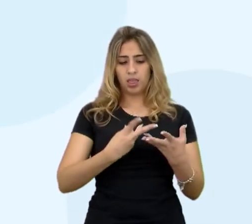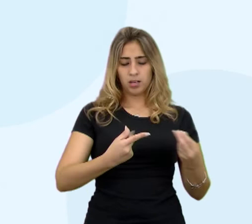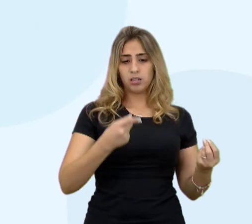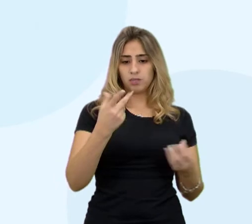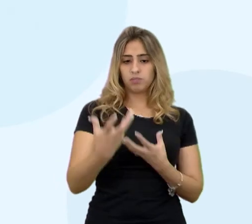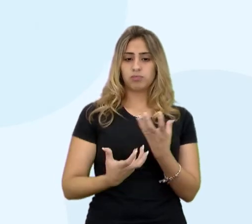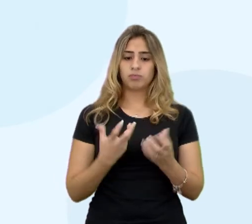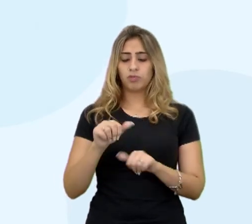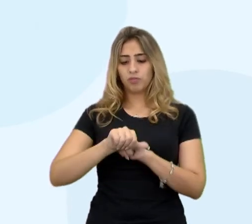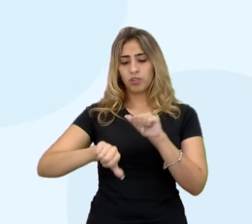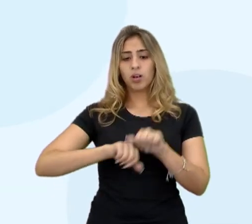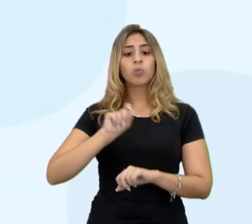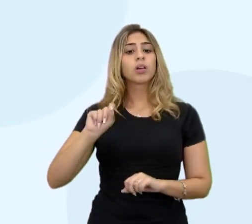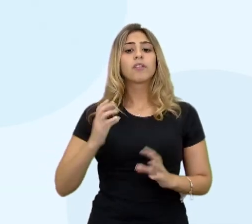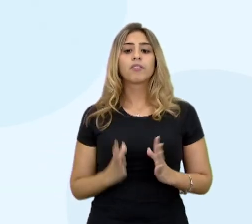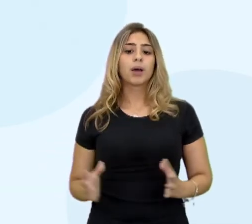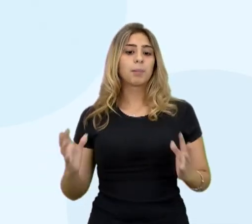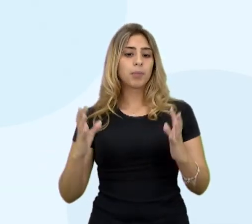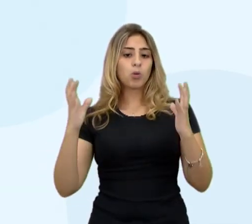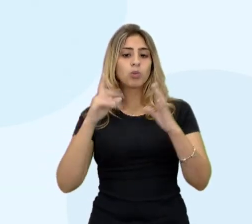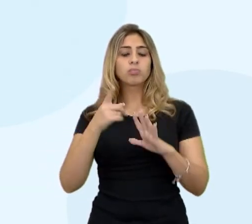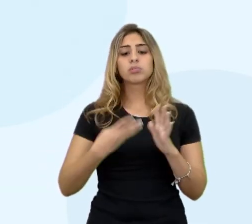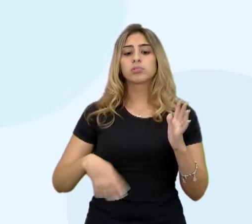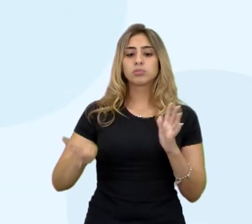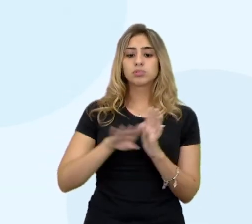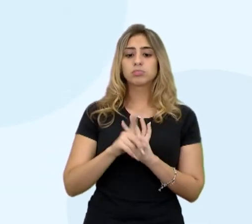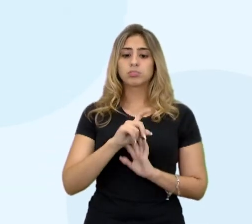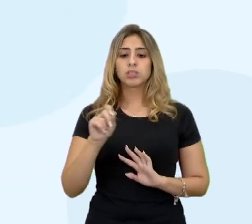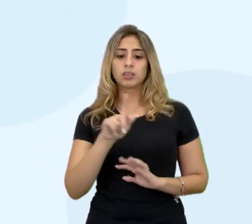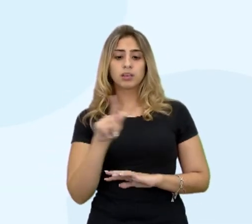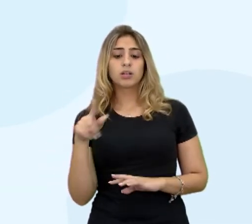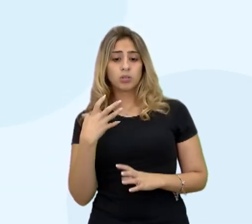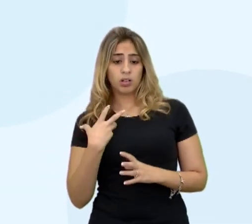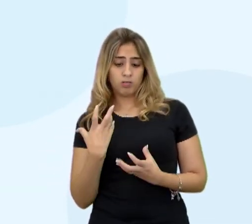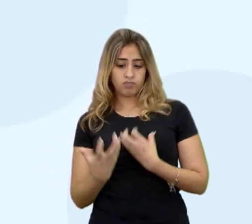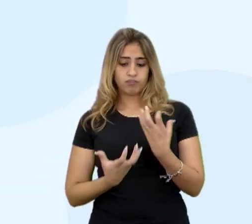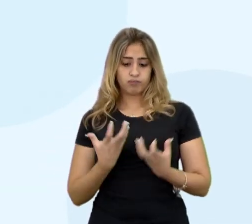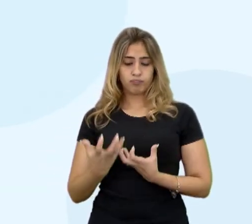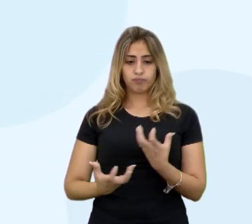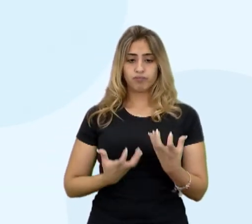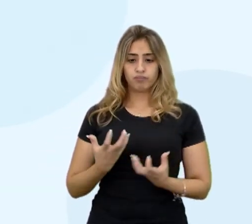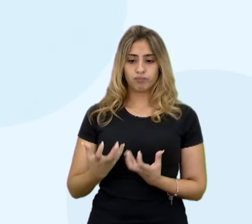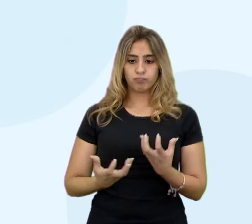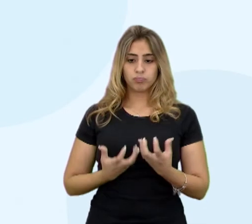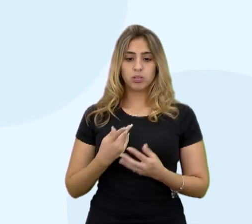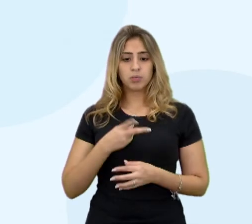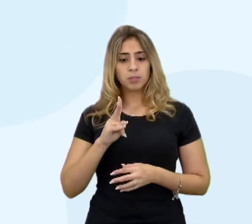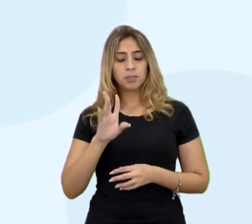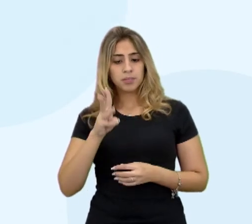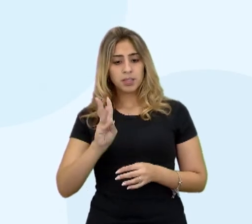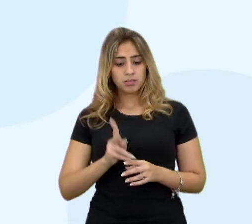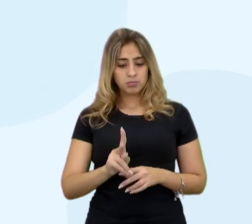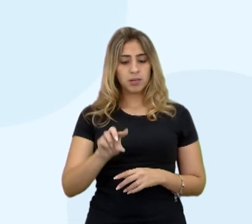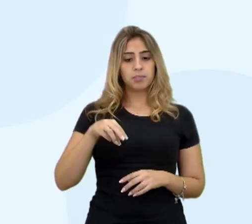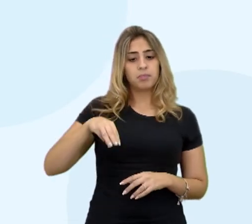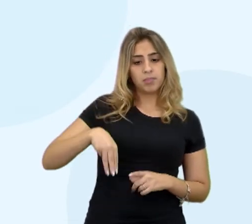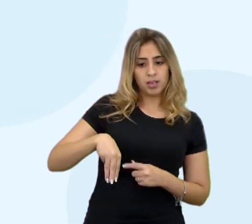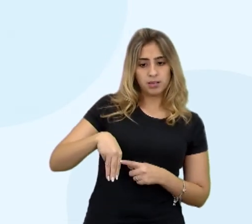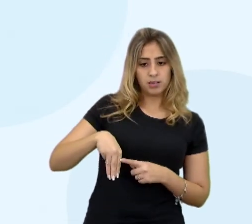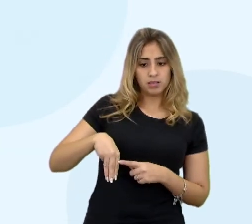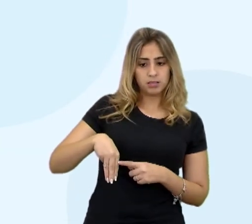vai virar vapor. Então, quando ela chega nos 100 graus, eu quero que ela ferva. Então, eu vou pegar a mesma massa e multiplicar